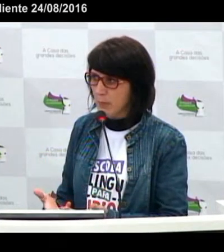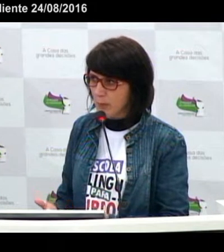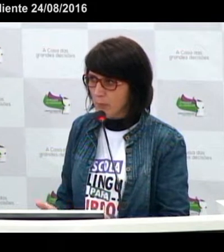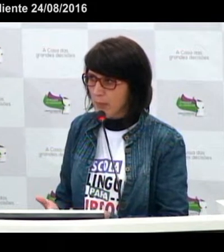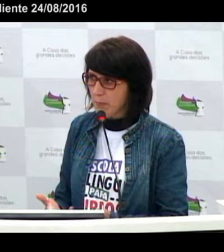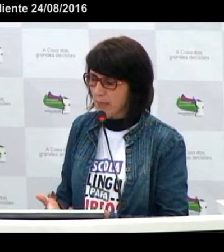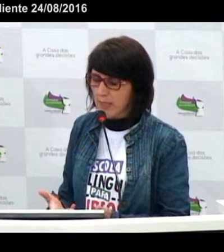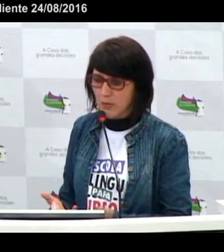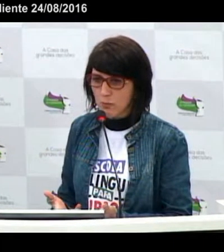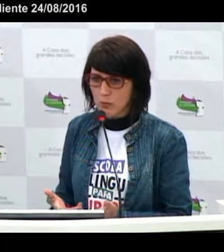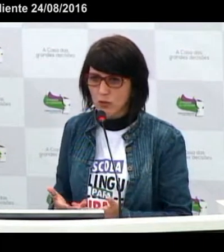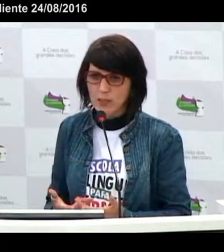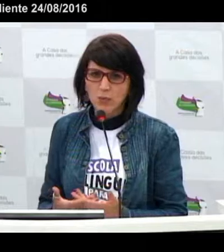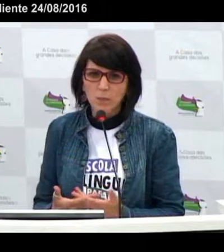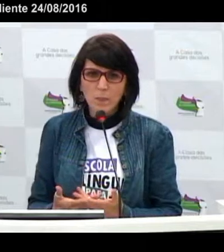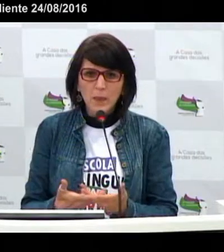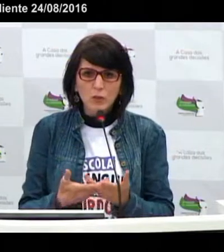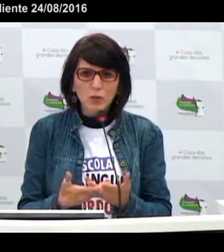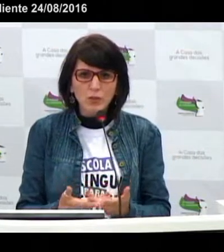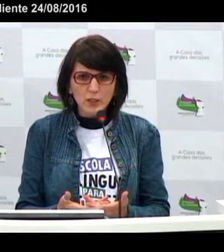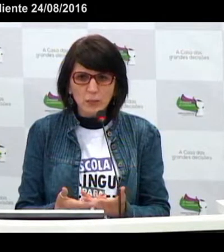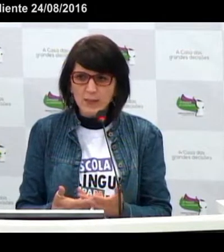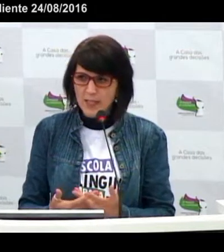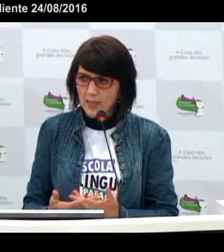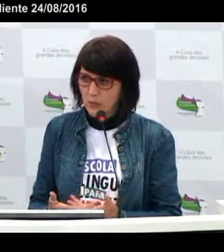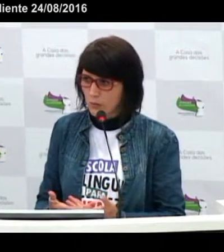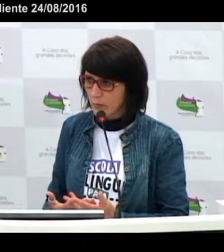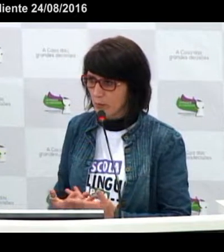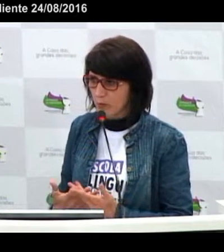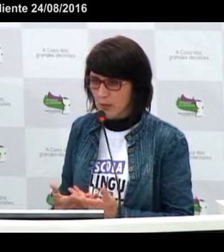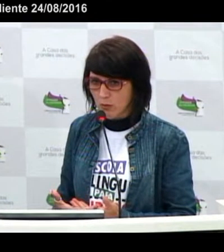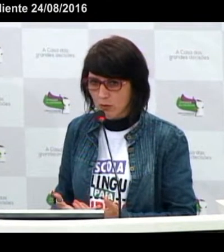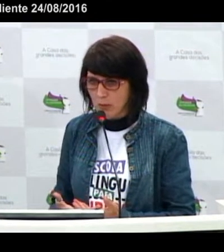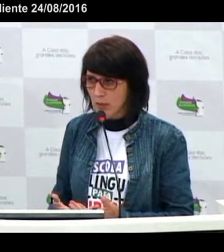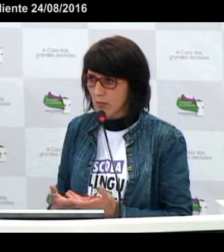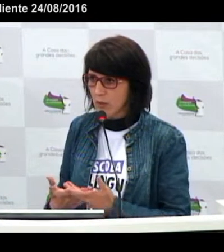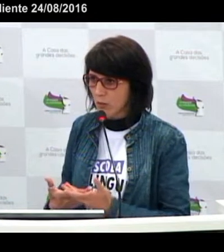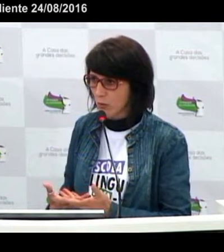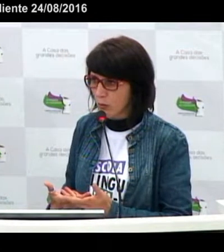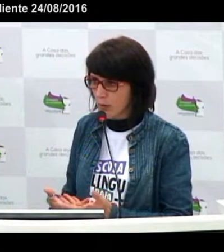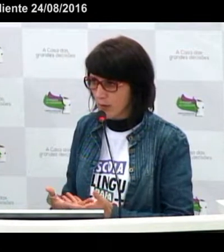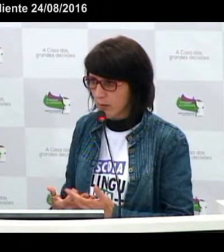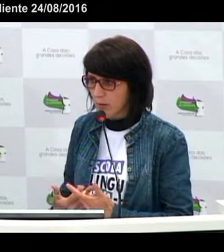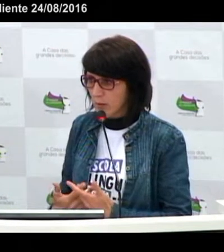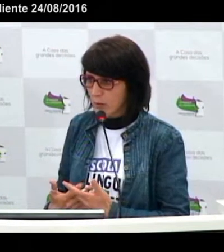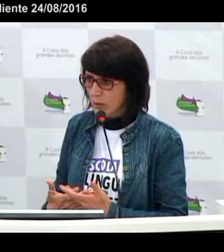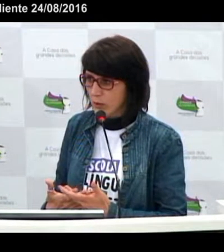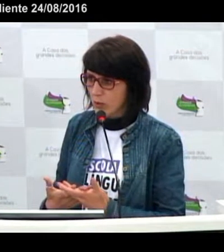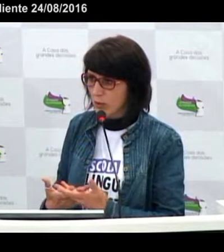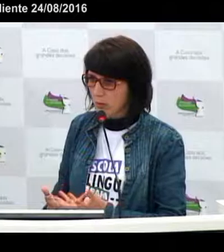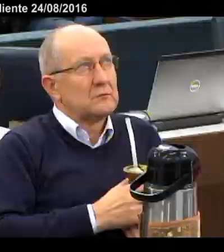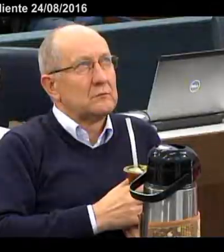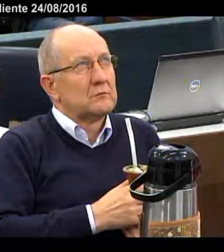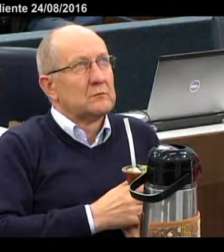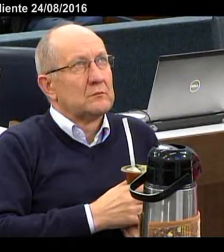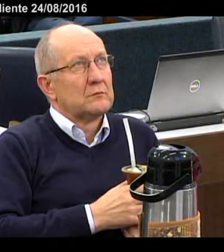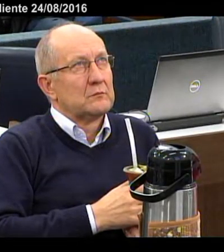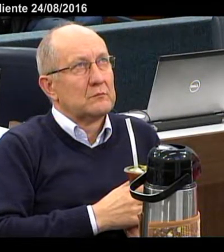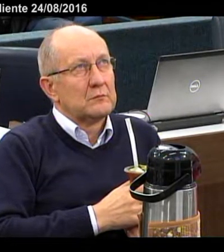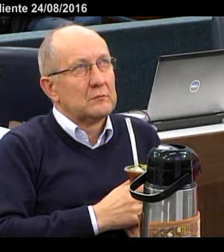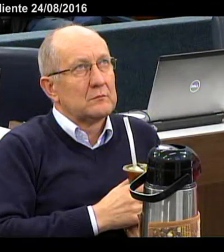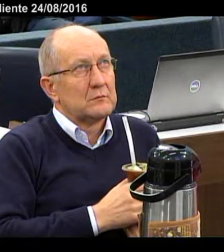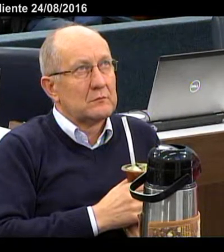ter implementado o projeto no governo passado, vereador Alberi, vereador Rui, quando tínhamos lá